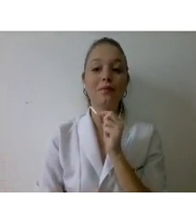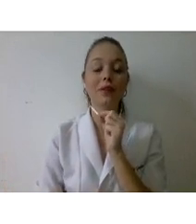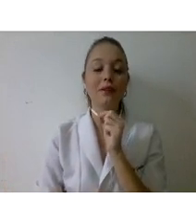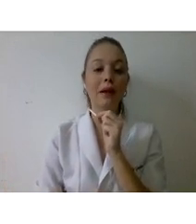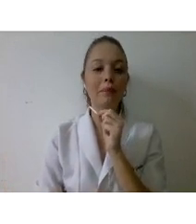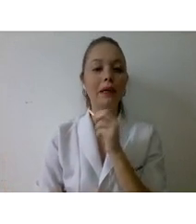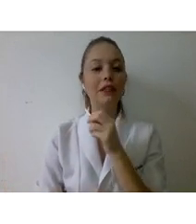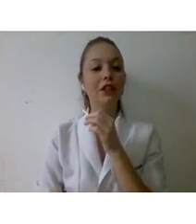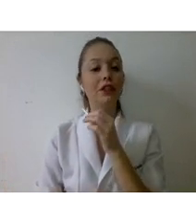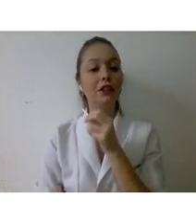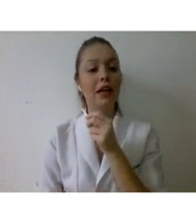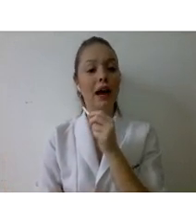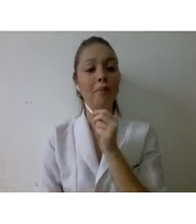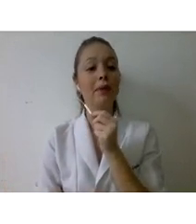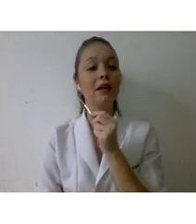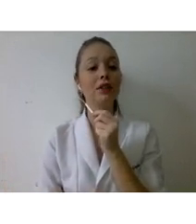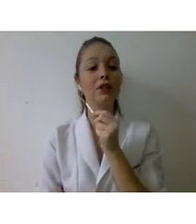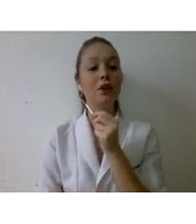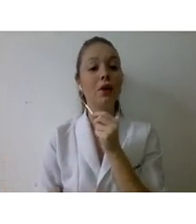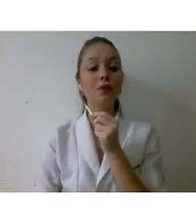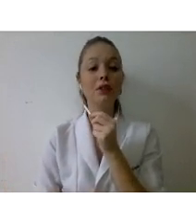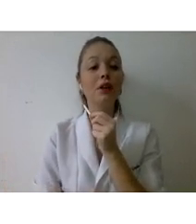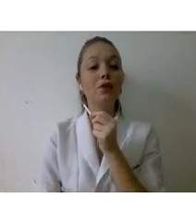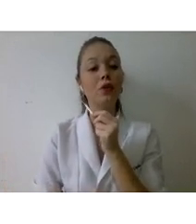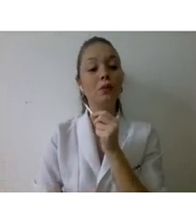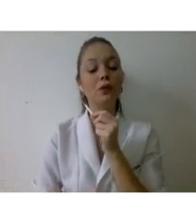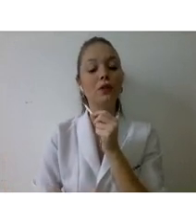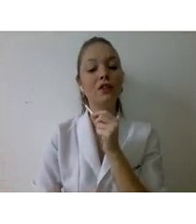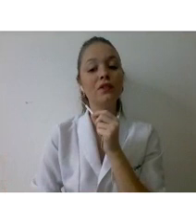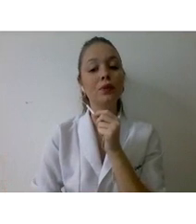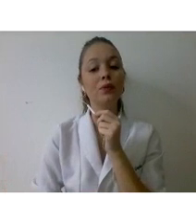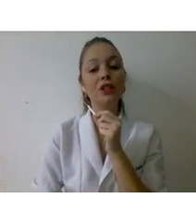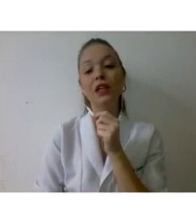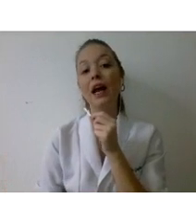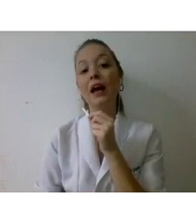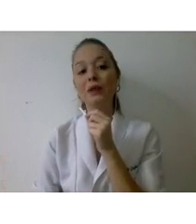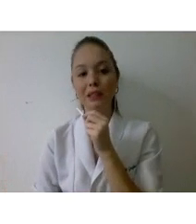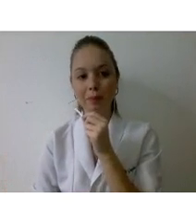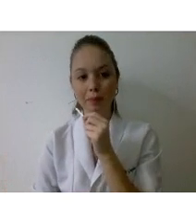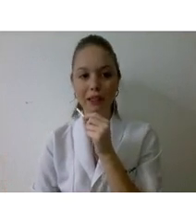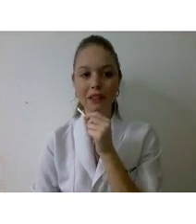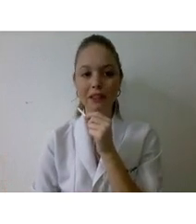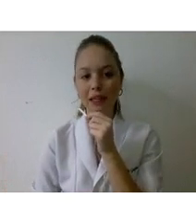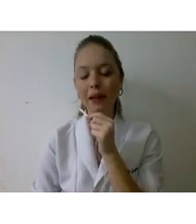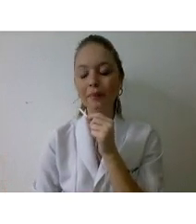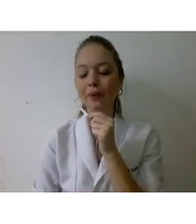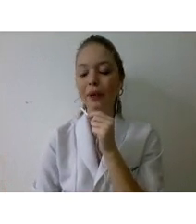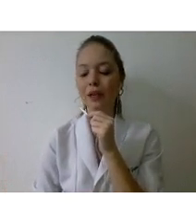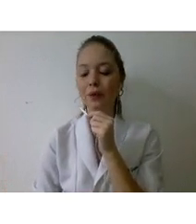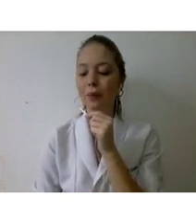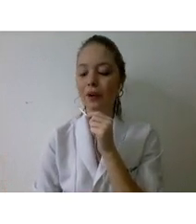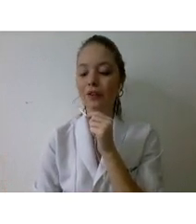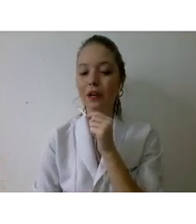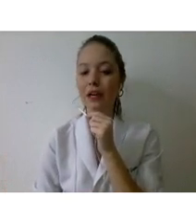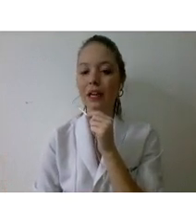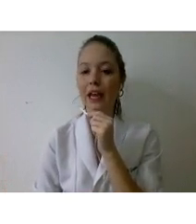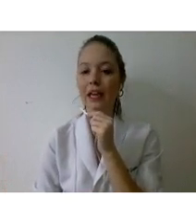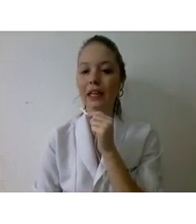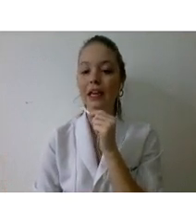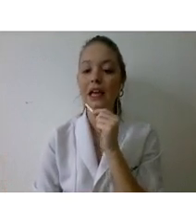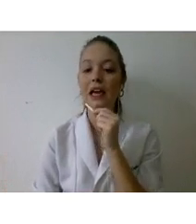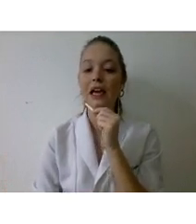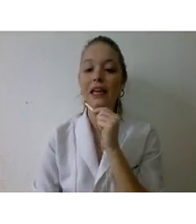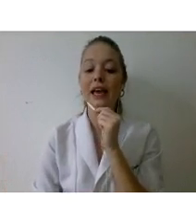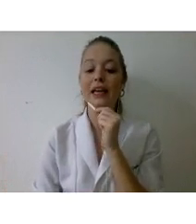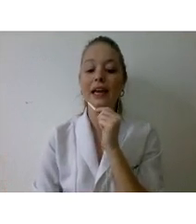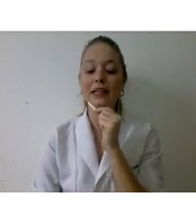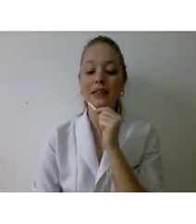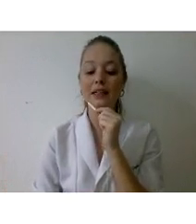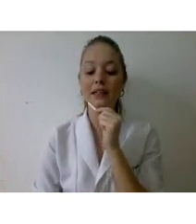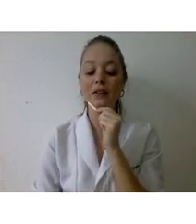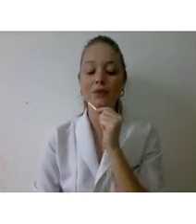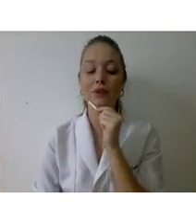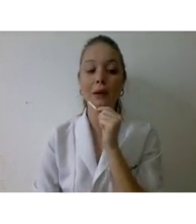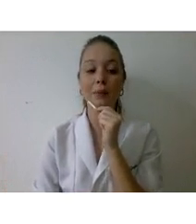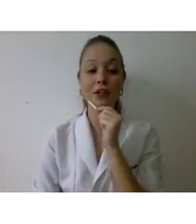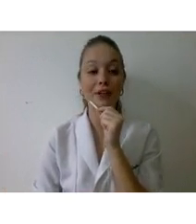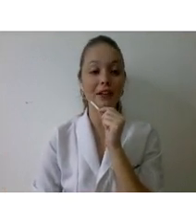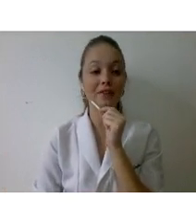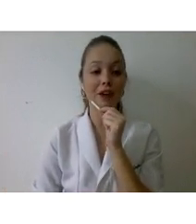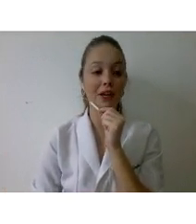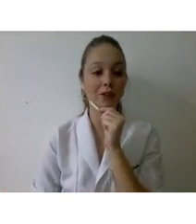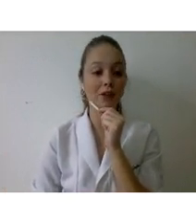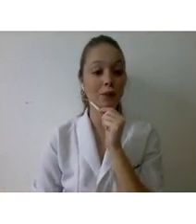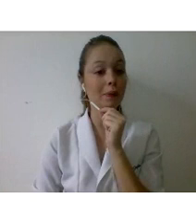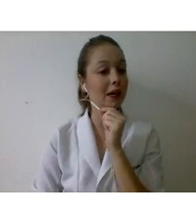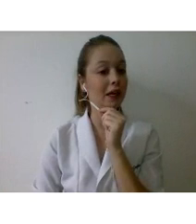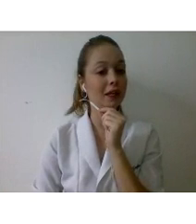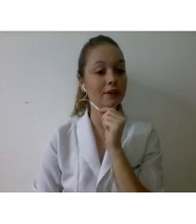Colocar tapete antiderrapante, ou se não for possível, tirar os tapetes, né? Porque isso provoca queda. E aí essa questão do